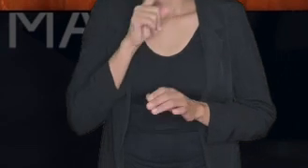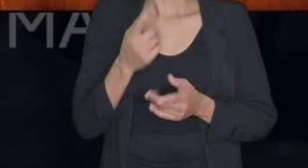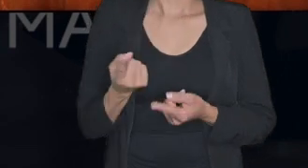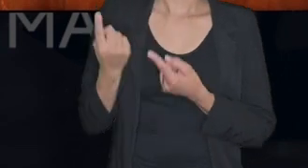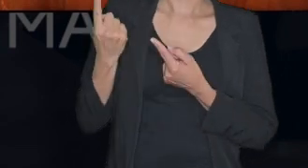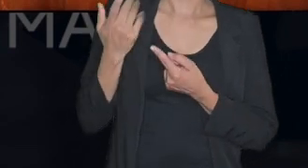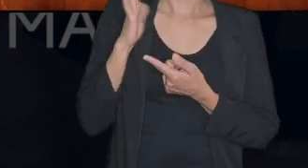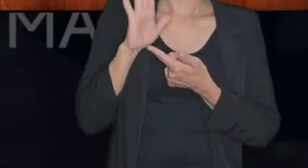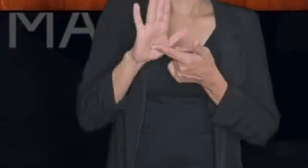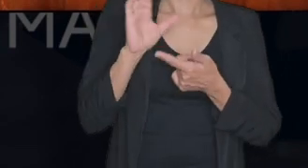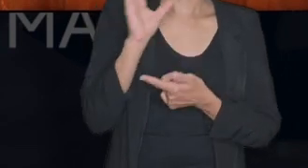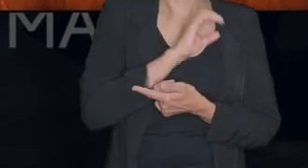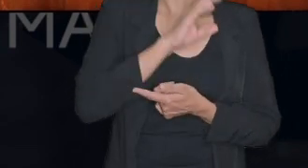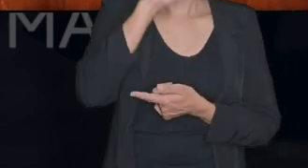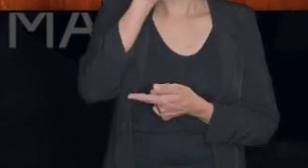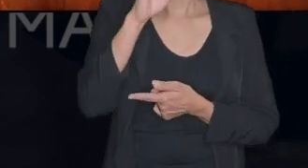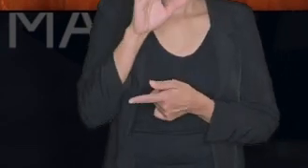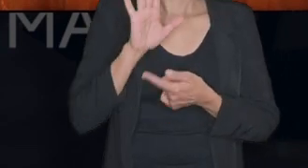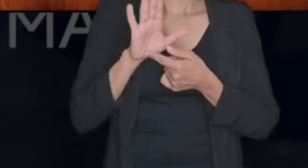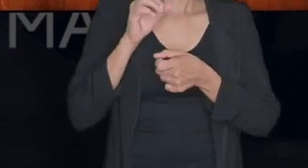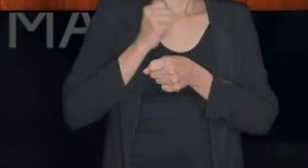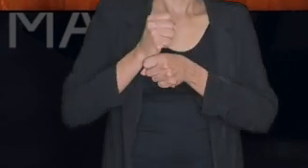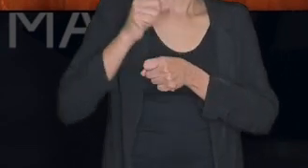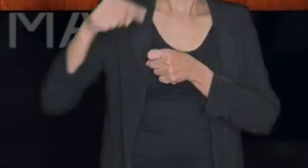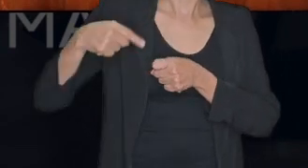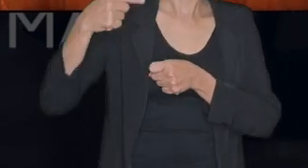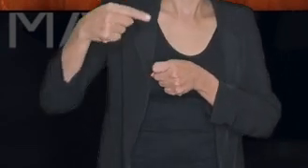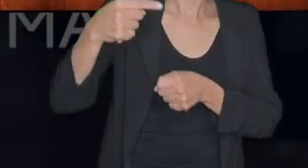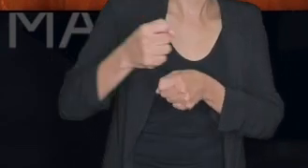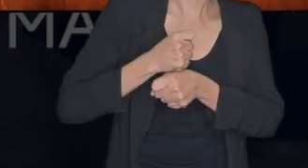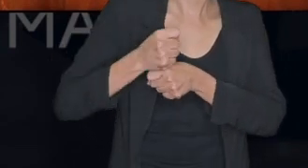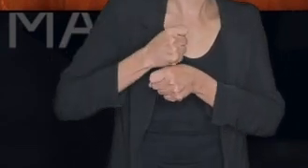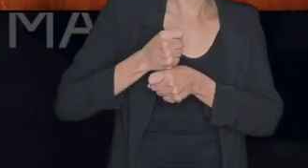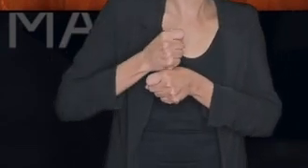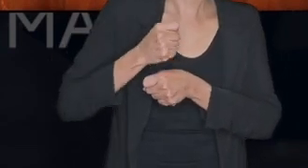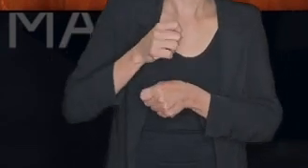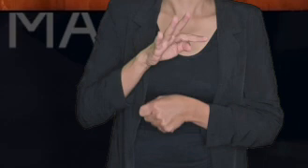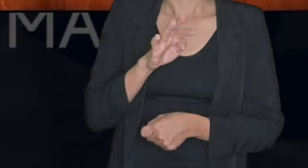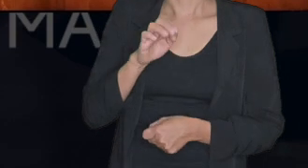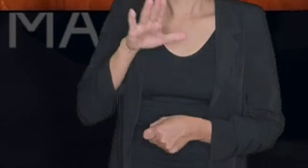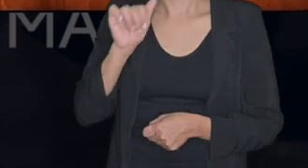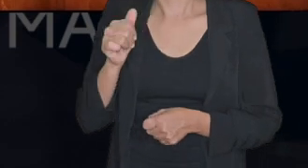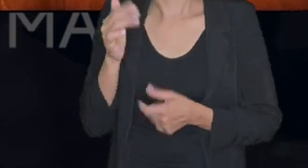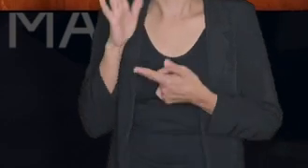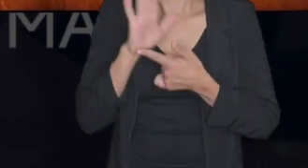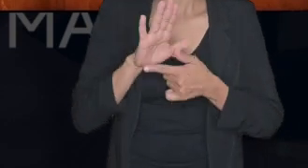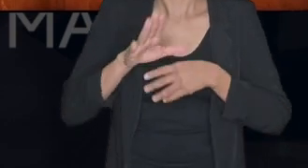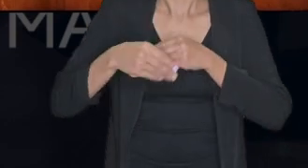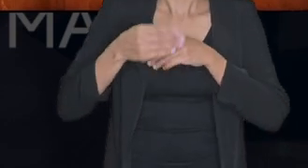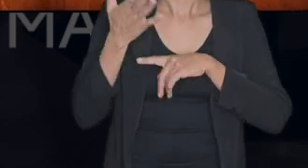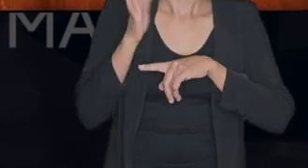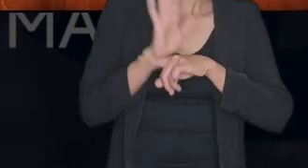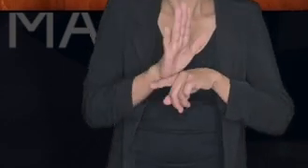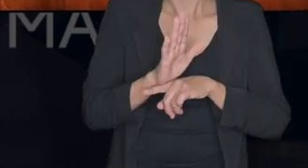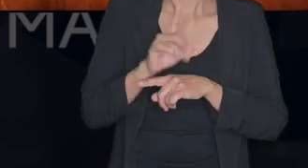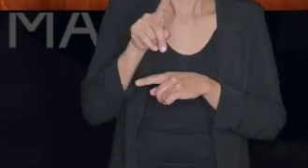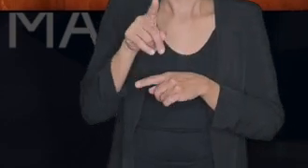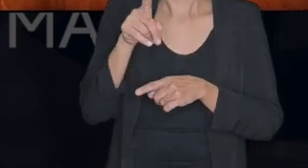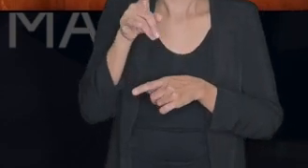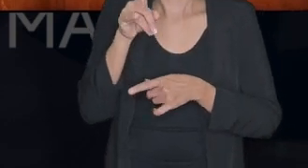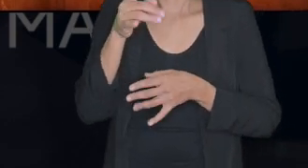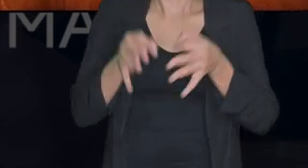após ano, os tabeliães vêm contribuindo muito com os inventários extrajudiciais. Esse dado aqui é de ontem,